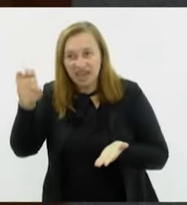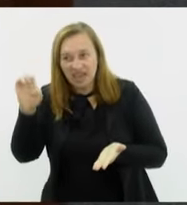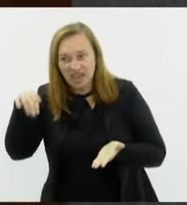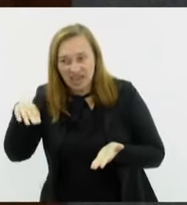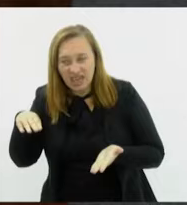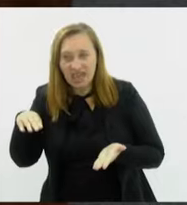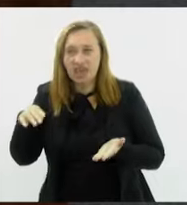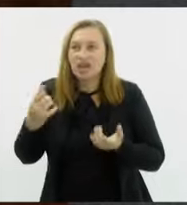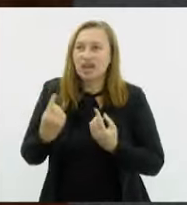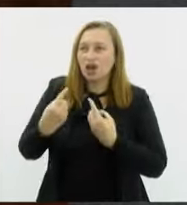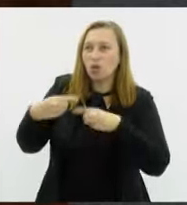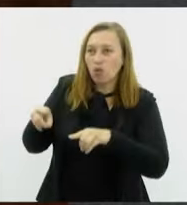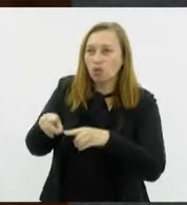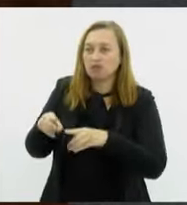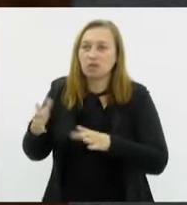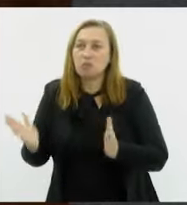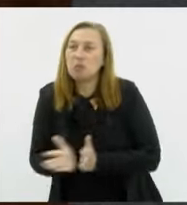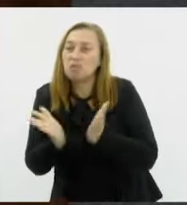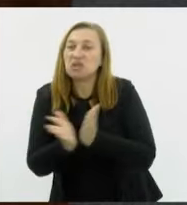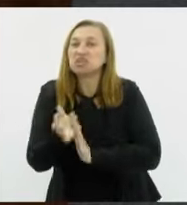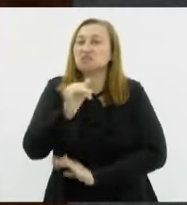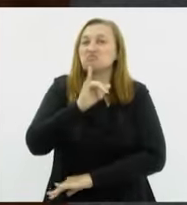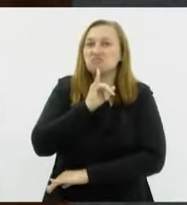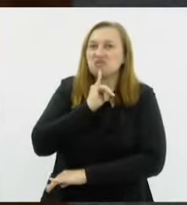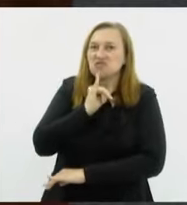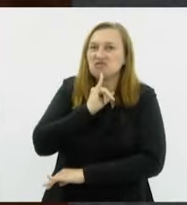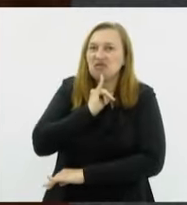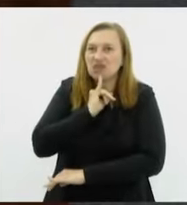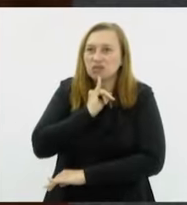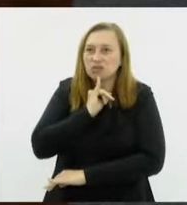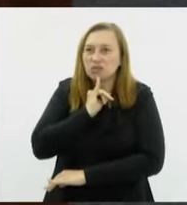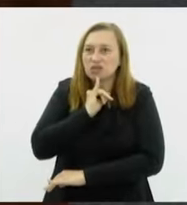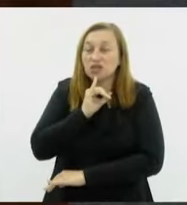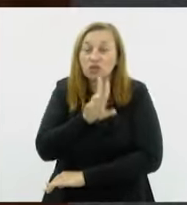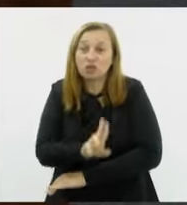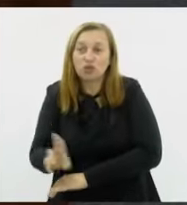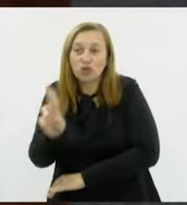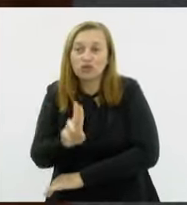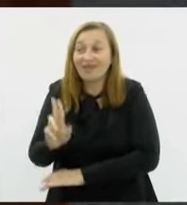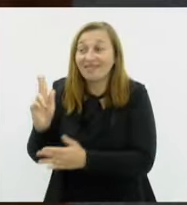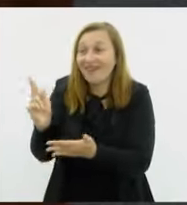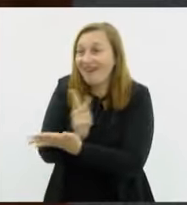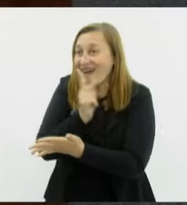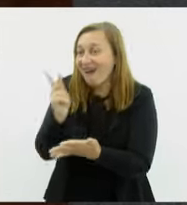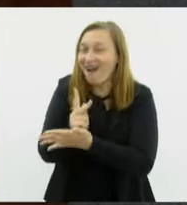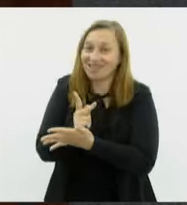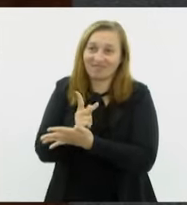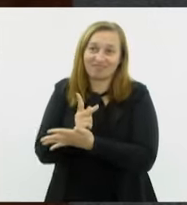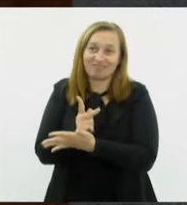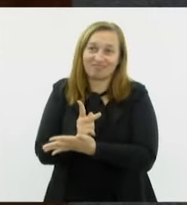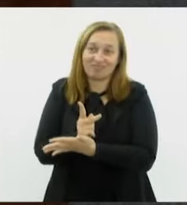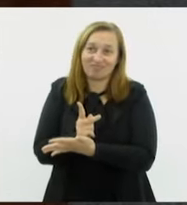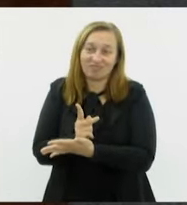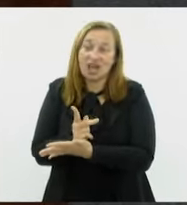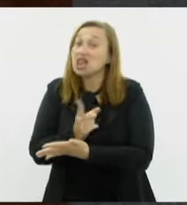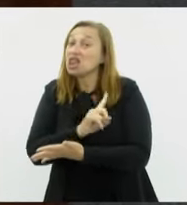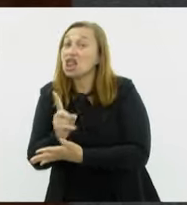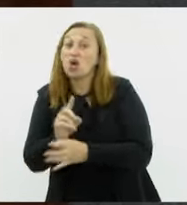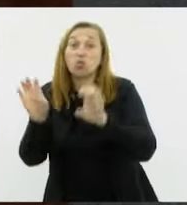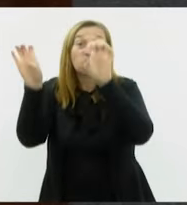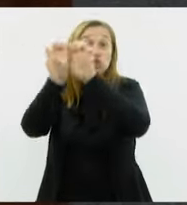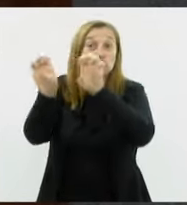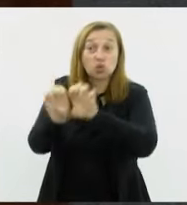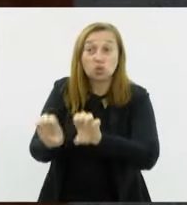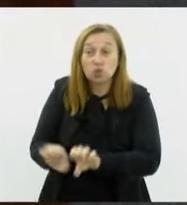à pobreza, infelizmente, são utilizados de forma a não estruturar